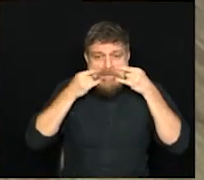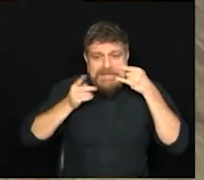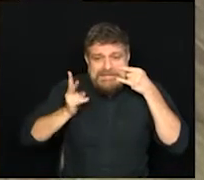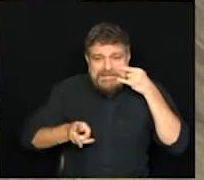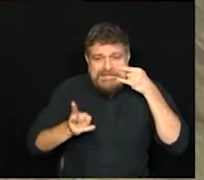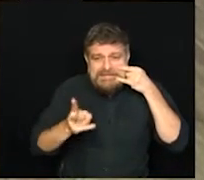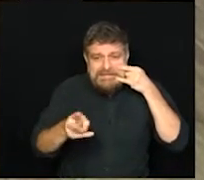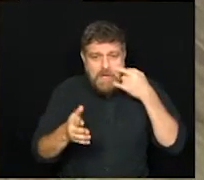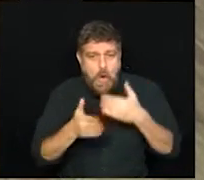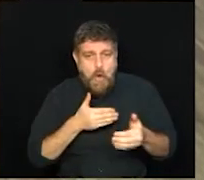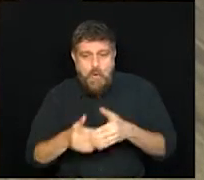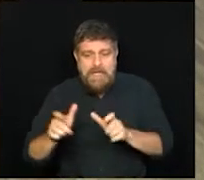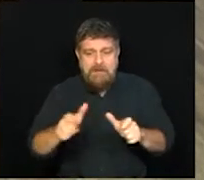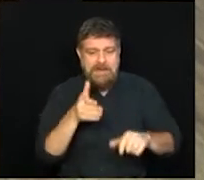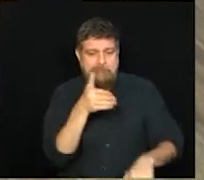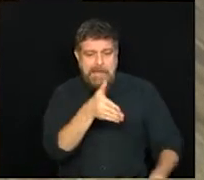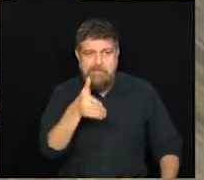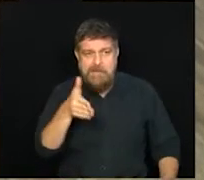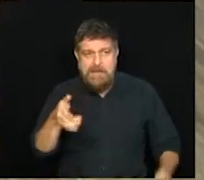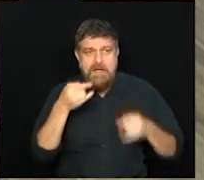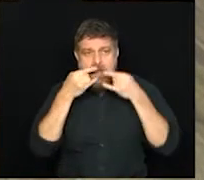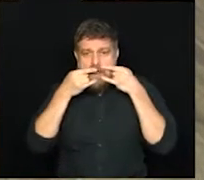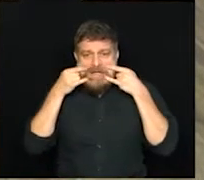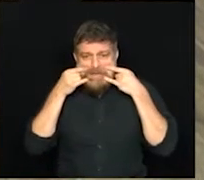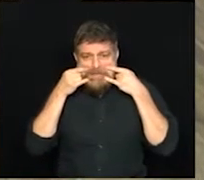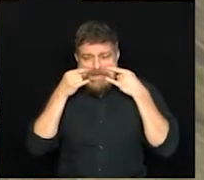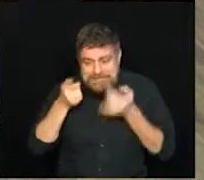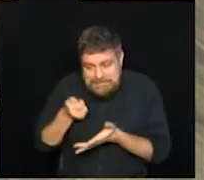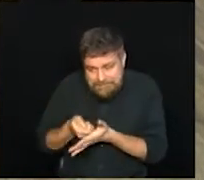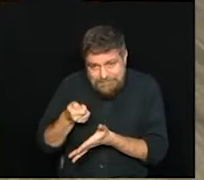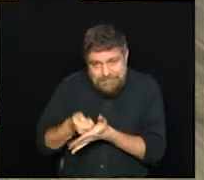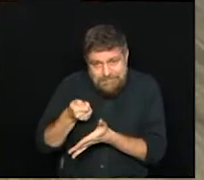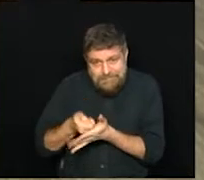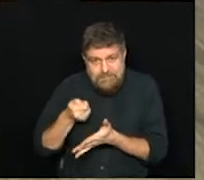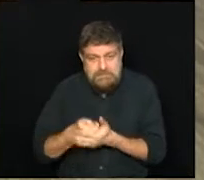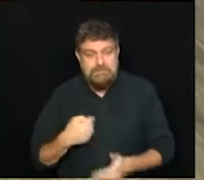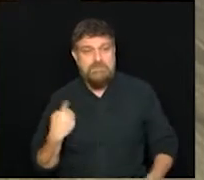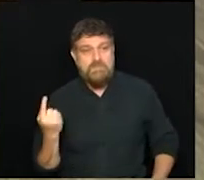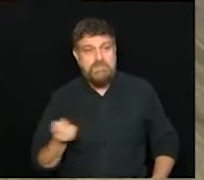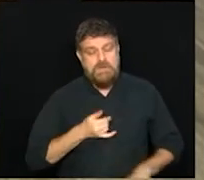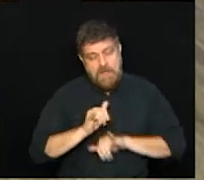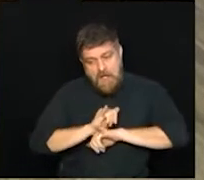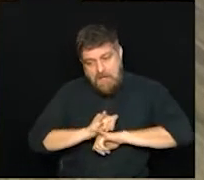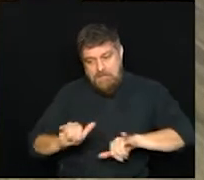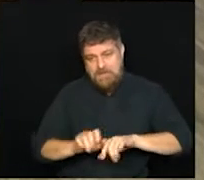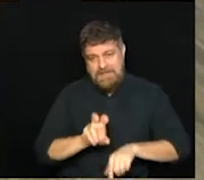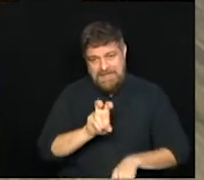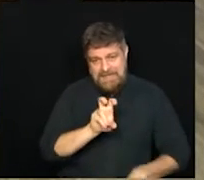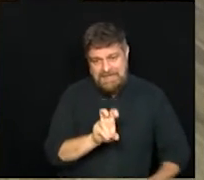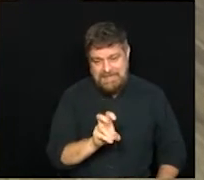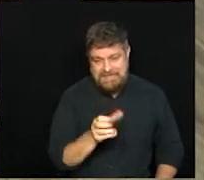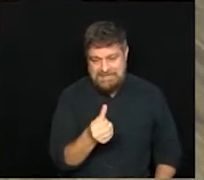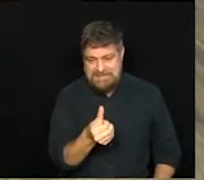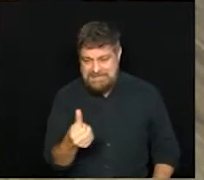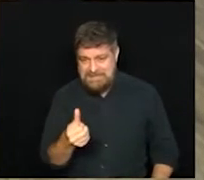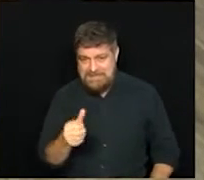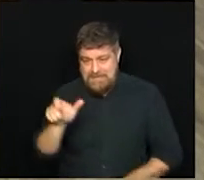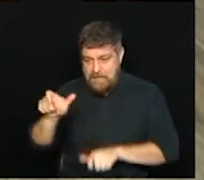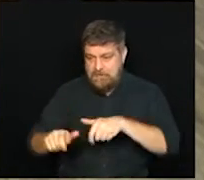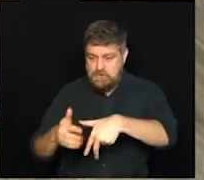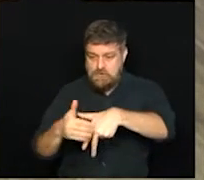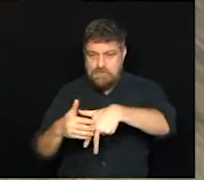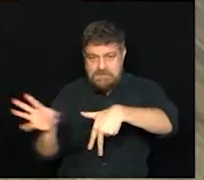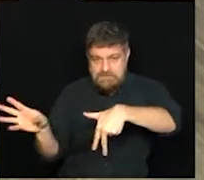Entrou em qualquer estabelecimento a utilização de máscaras. Nós falamos aí de 566 casos a mais na cidade